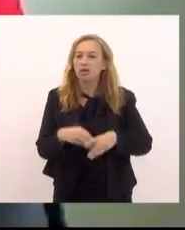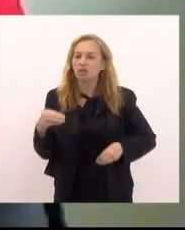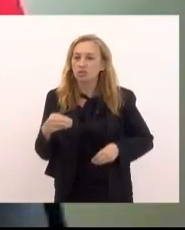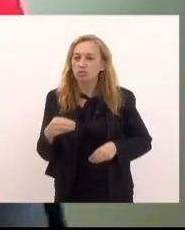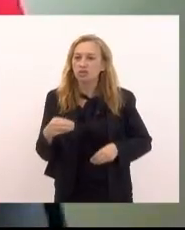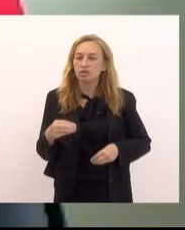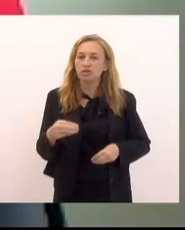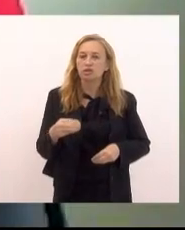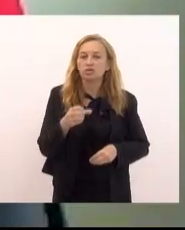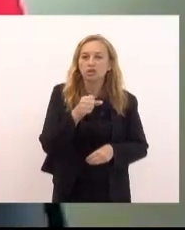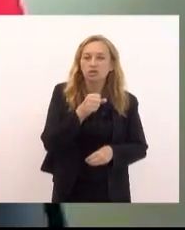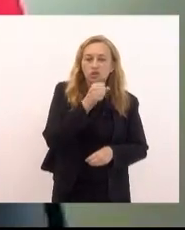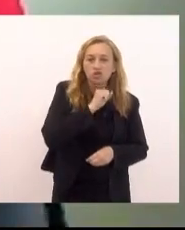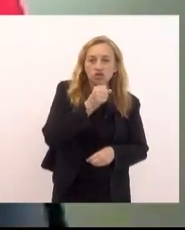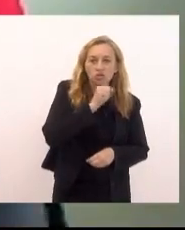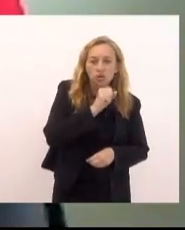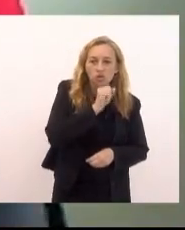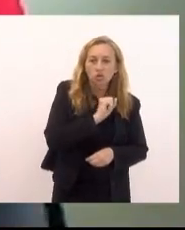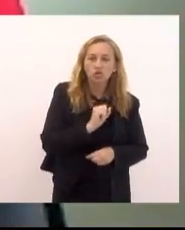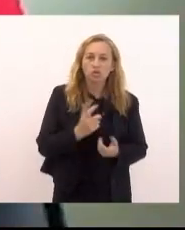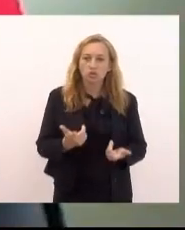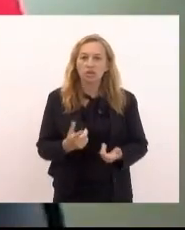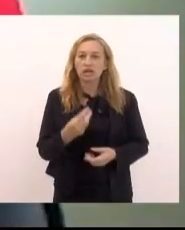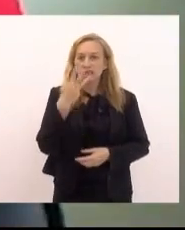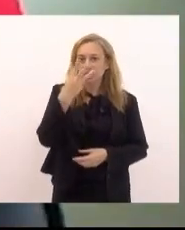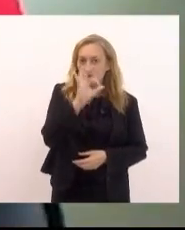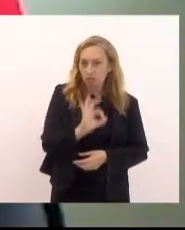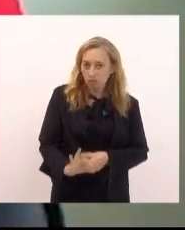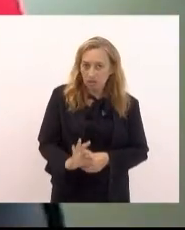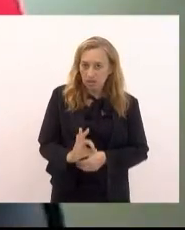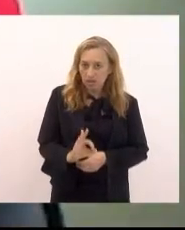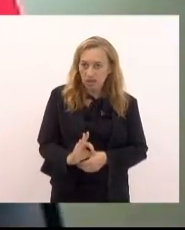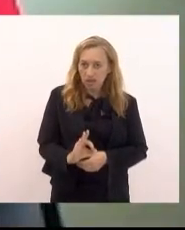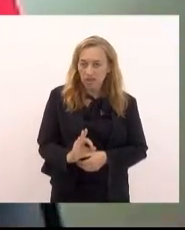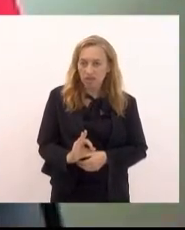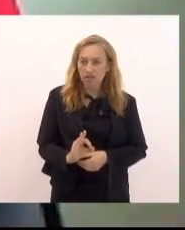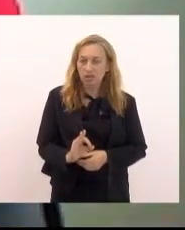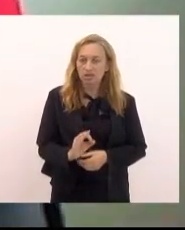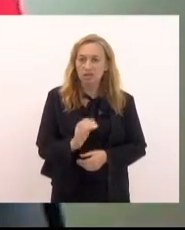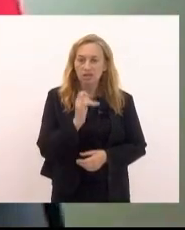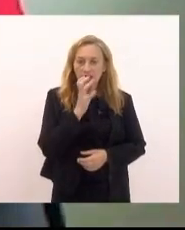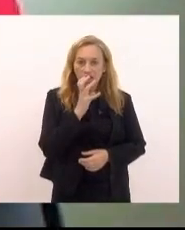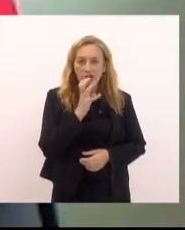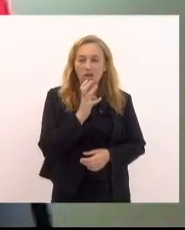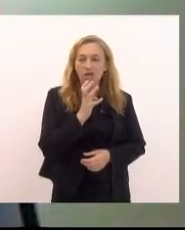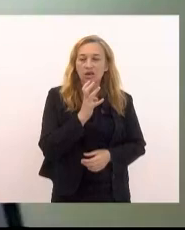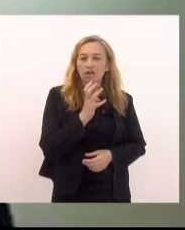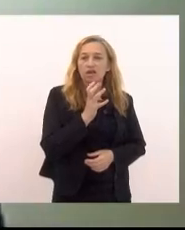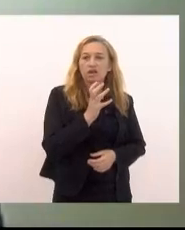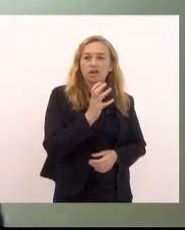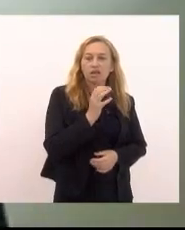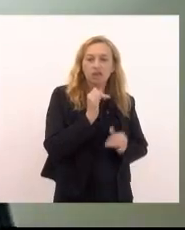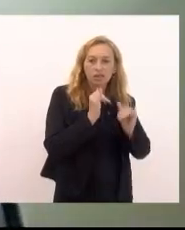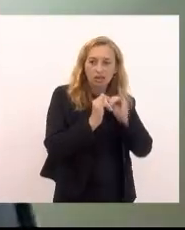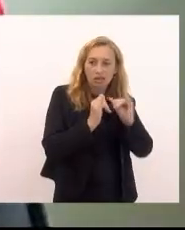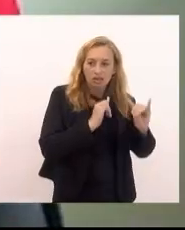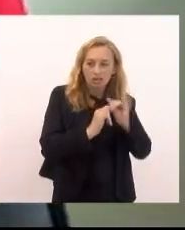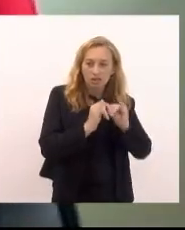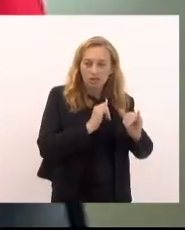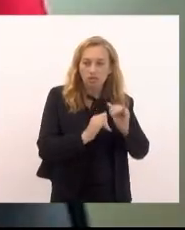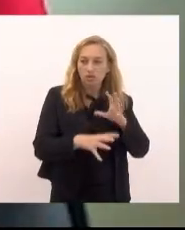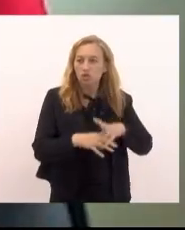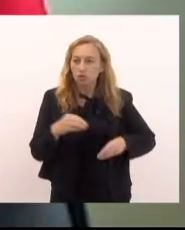busca de idosos, lembrando que 3% das ocorrências de desaparecimento feitas em todo o